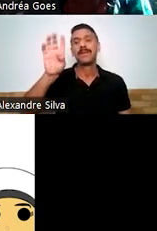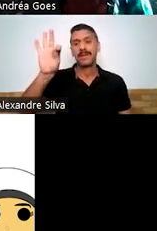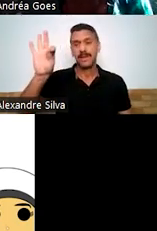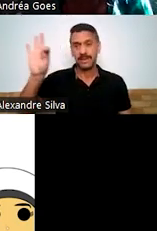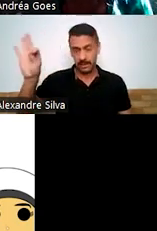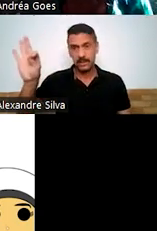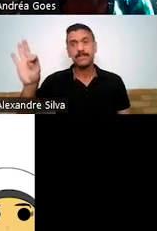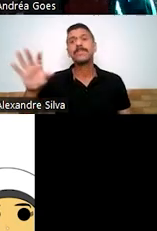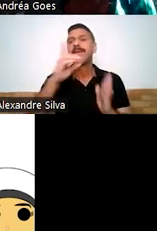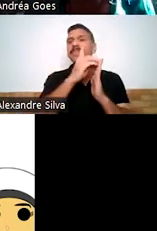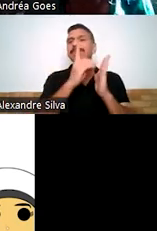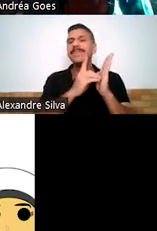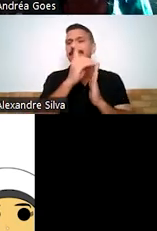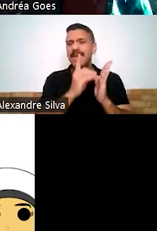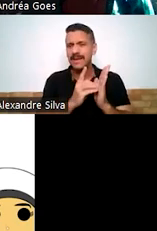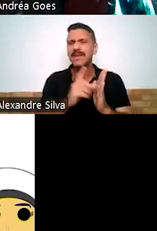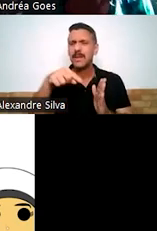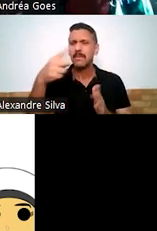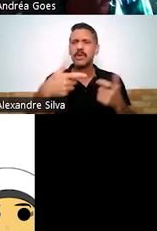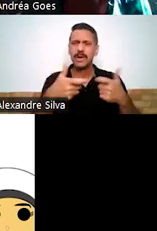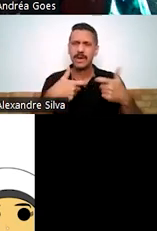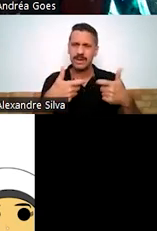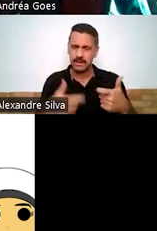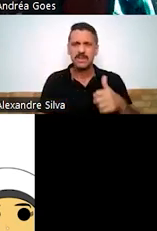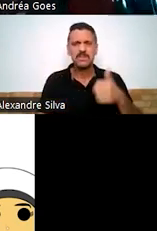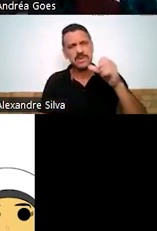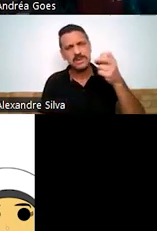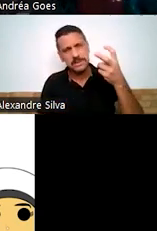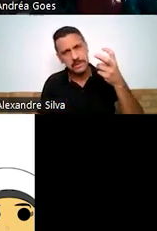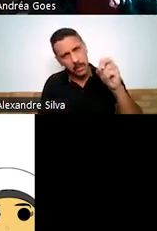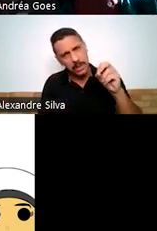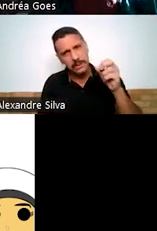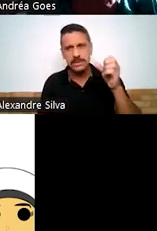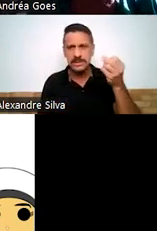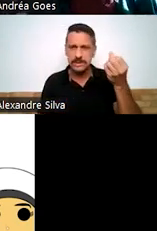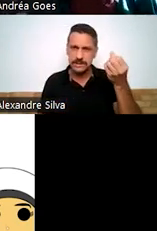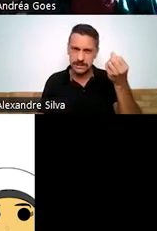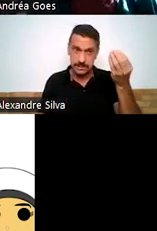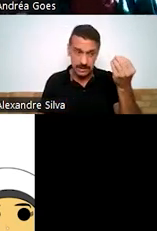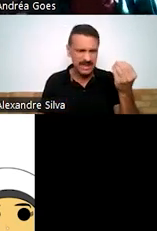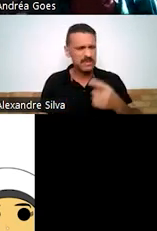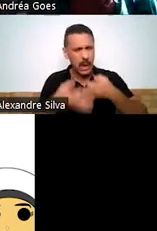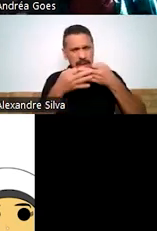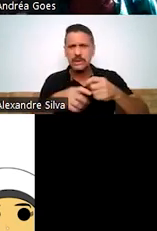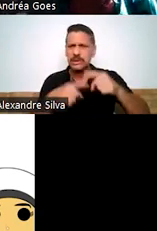década de... Logo após a guerra, né, lá para 50, 60, e ela foi super